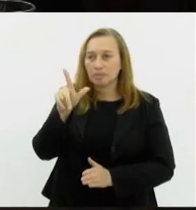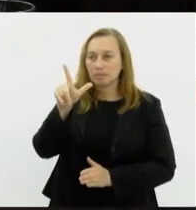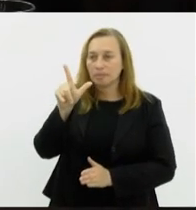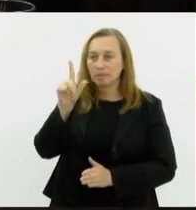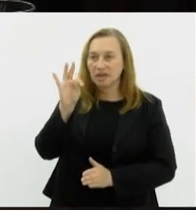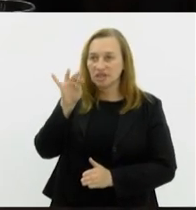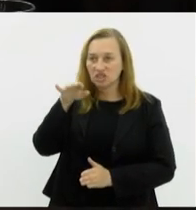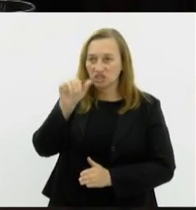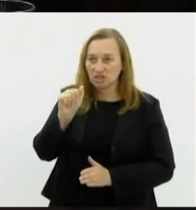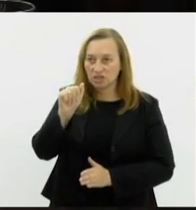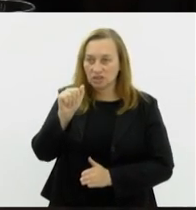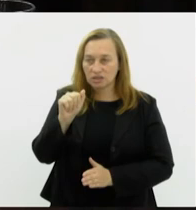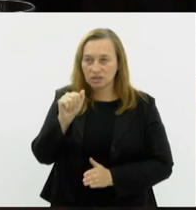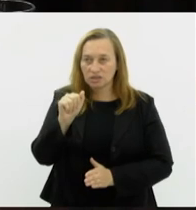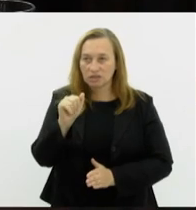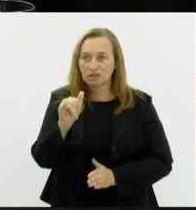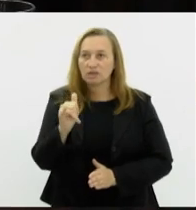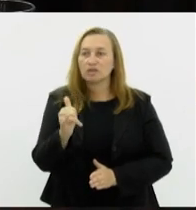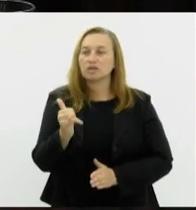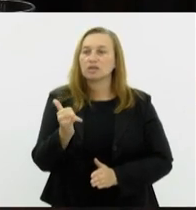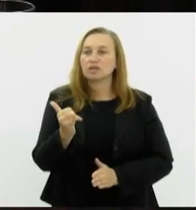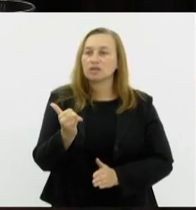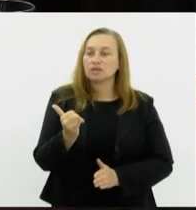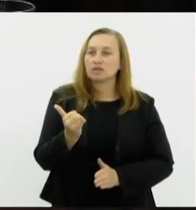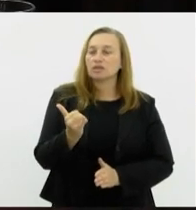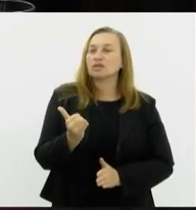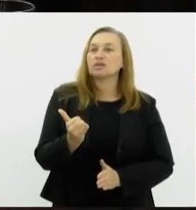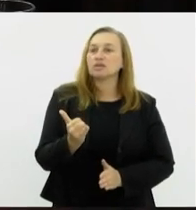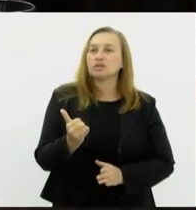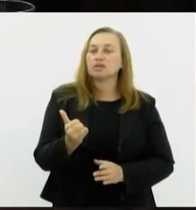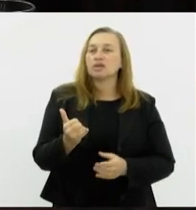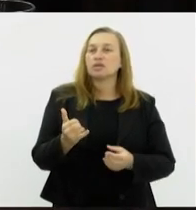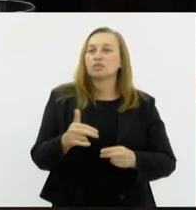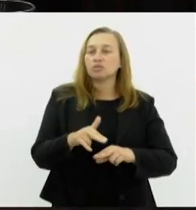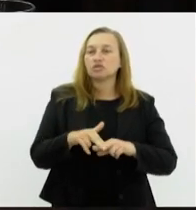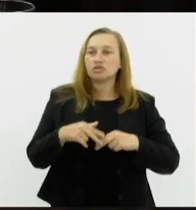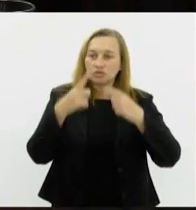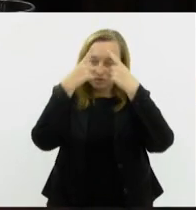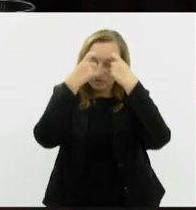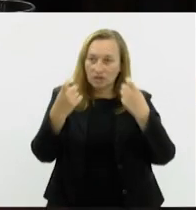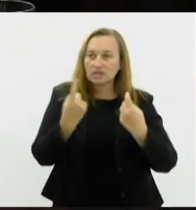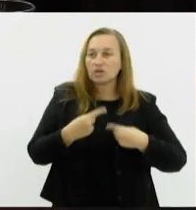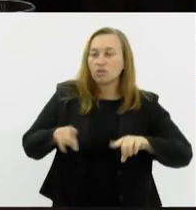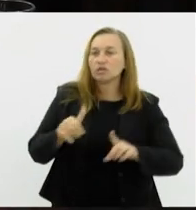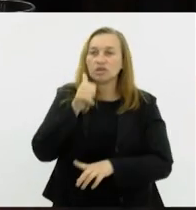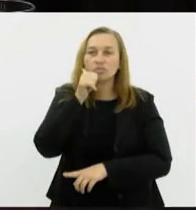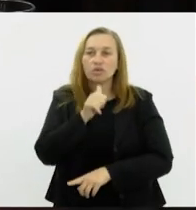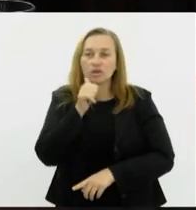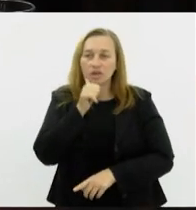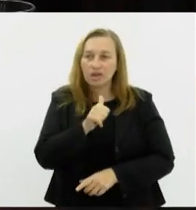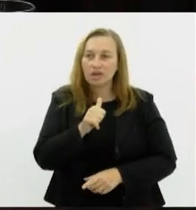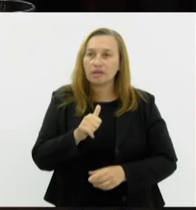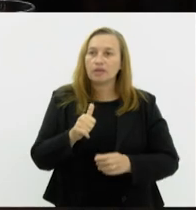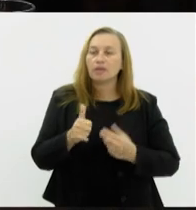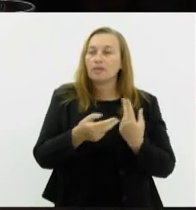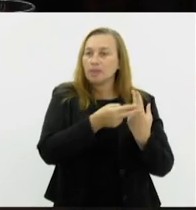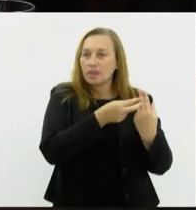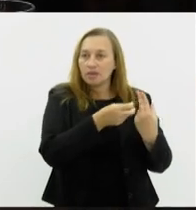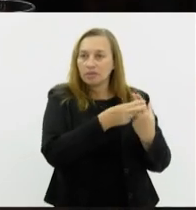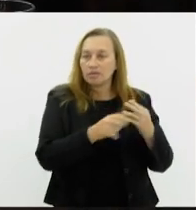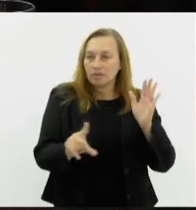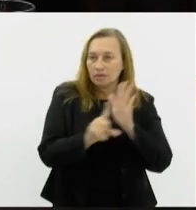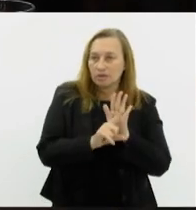de sequelas e lesões causadas por atos de violência contra a mulher, disponibilizada pelo SUS pela Lei